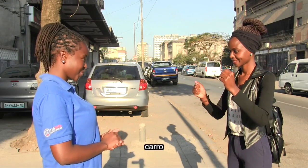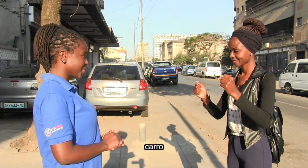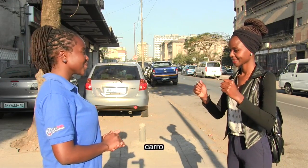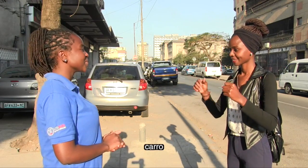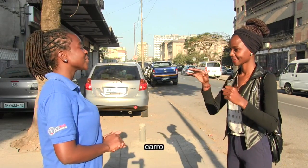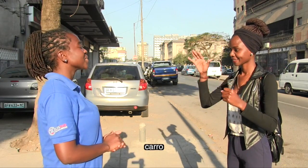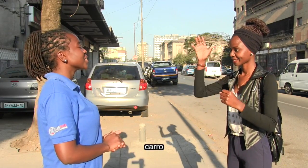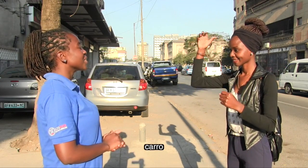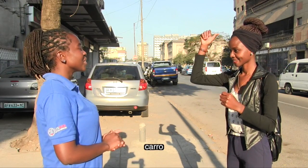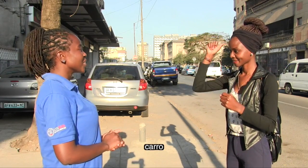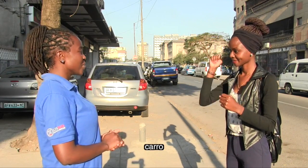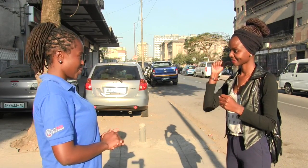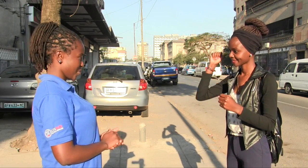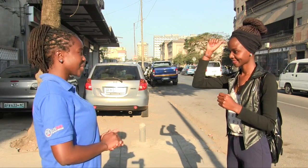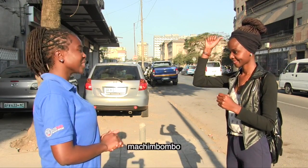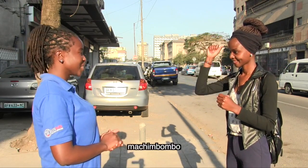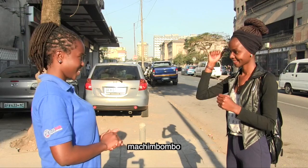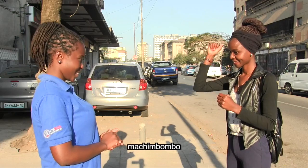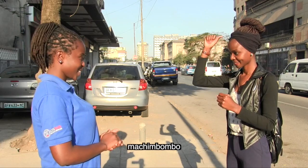Caro,